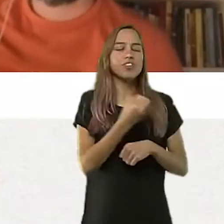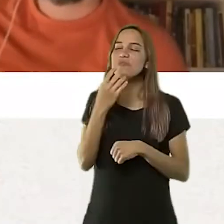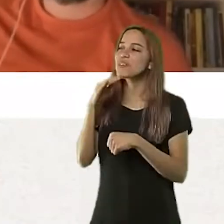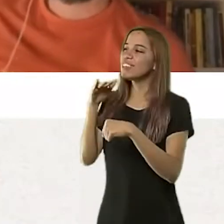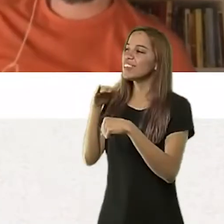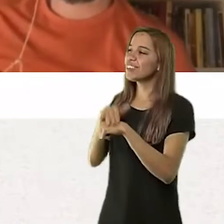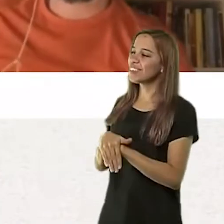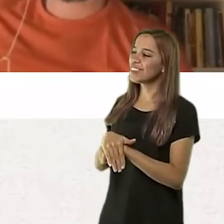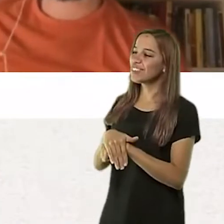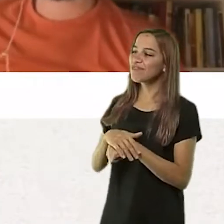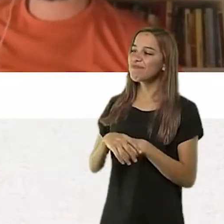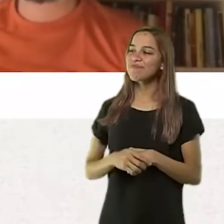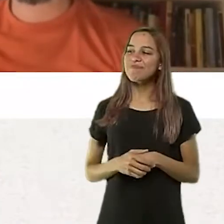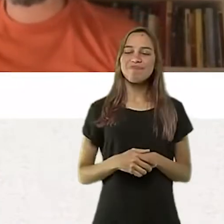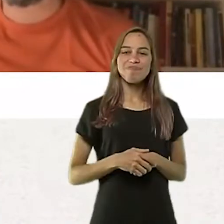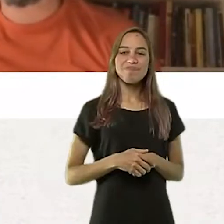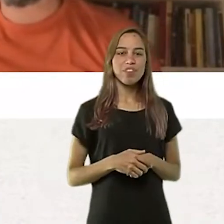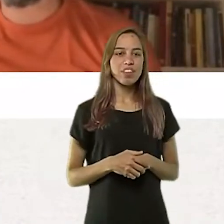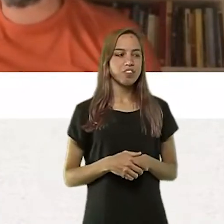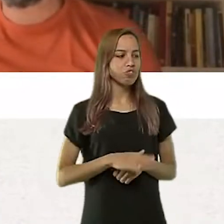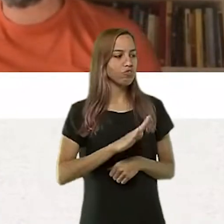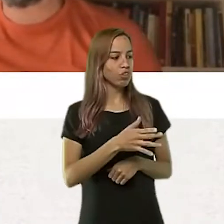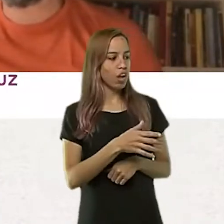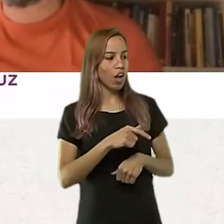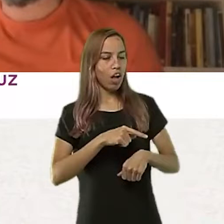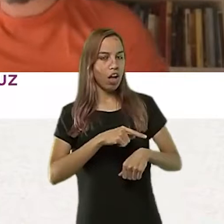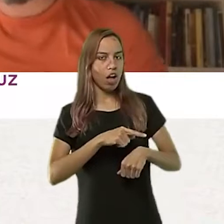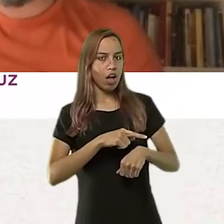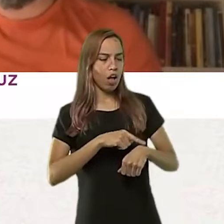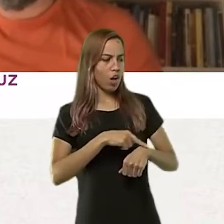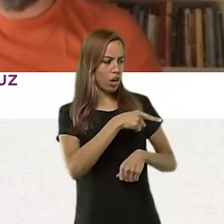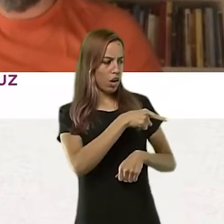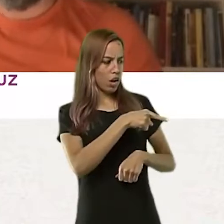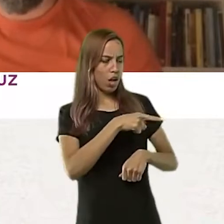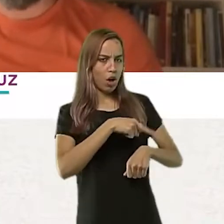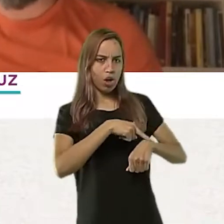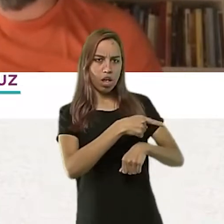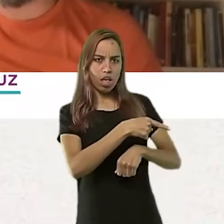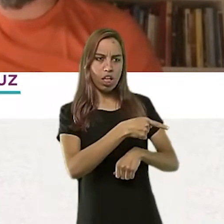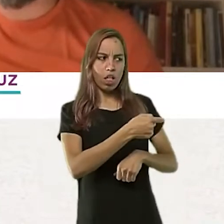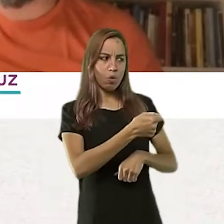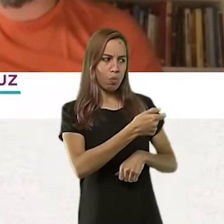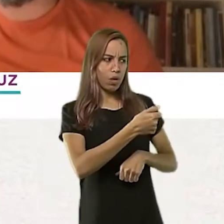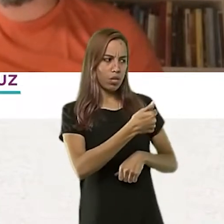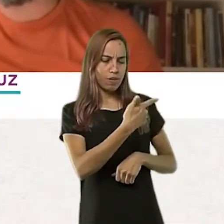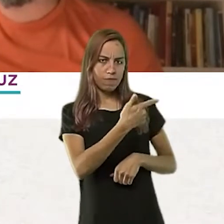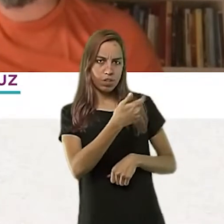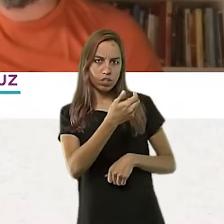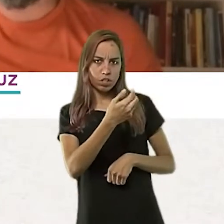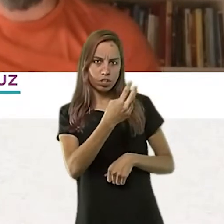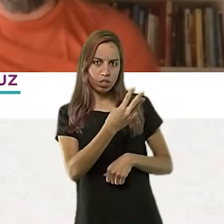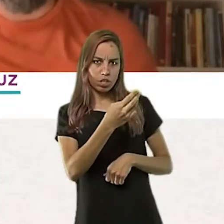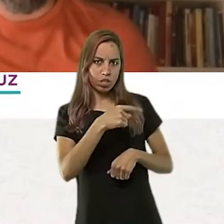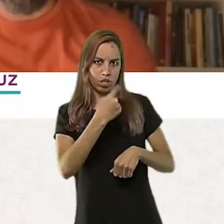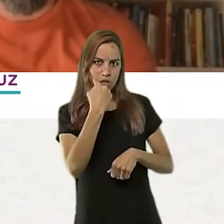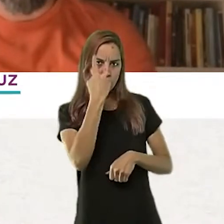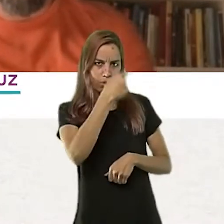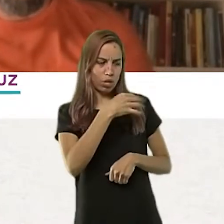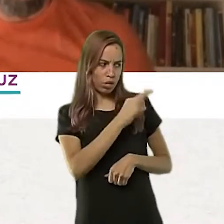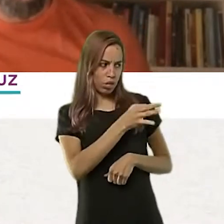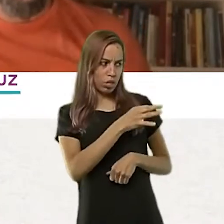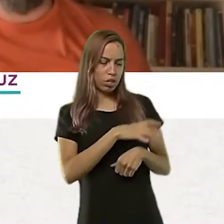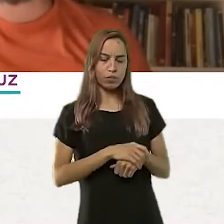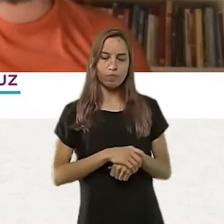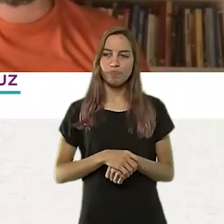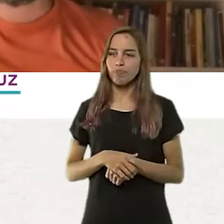Já são 23 horas, né? Aqui são, sim, 23. Tá. Perto disso,